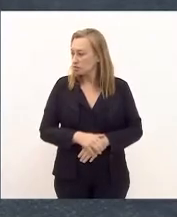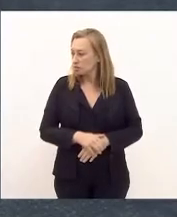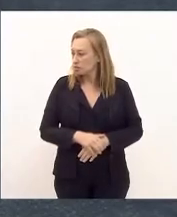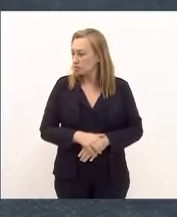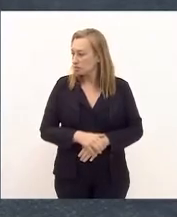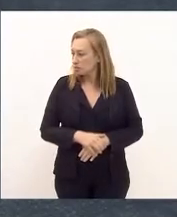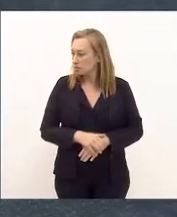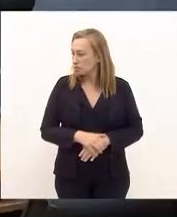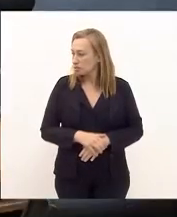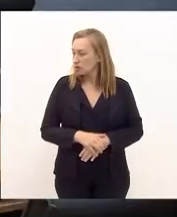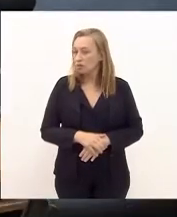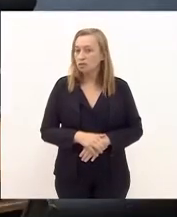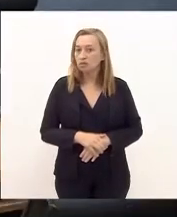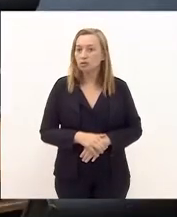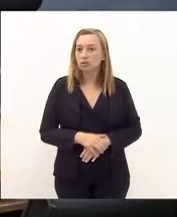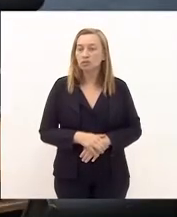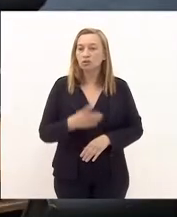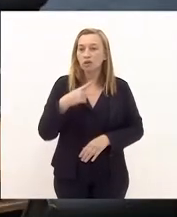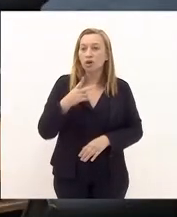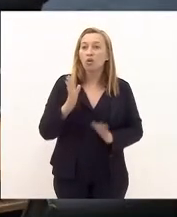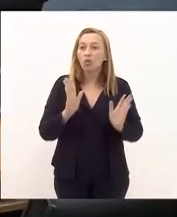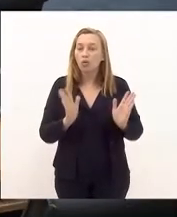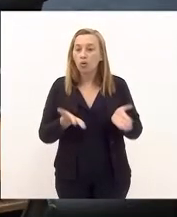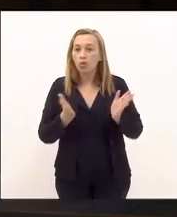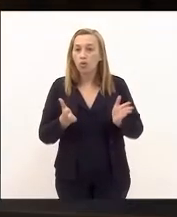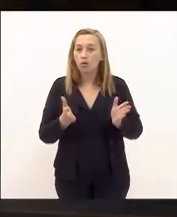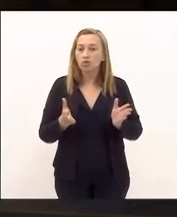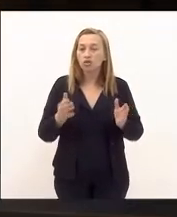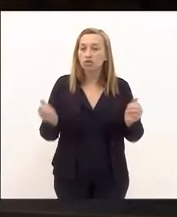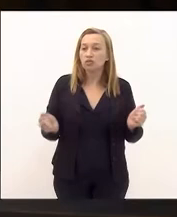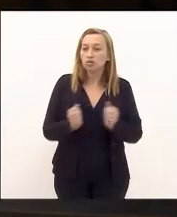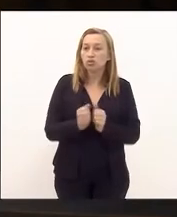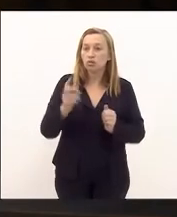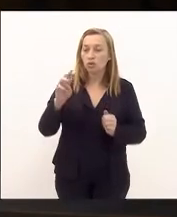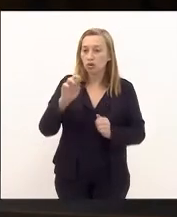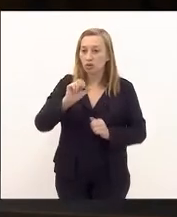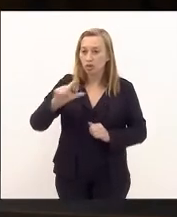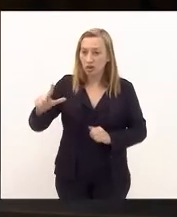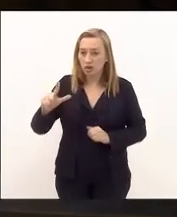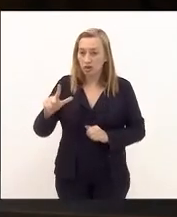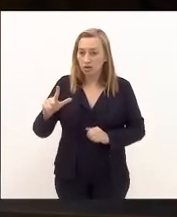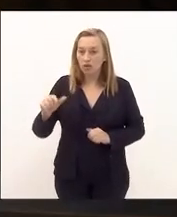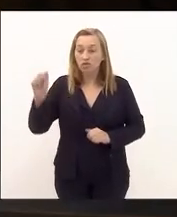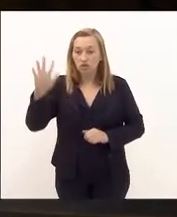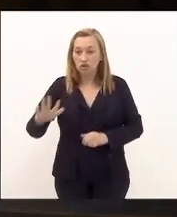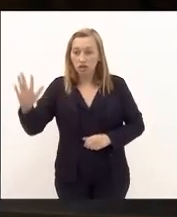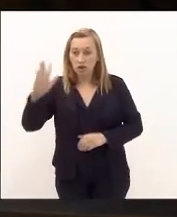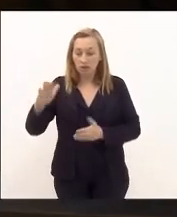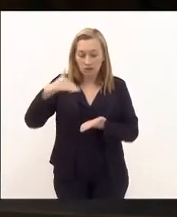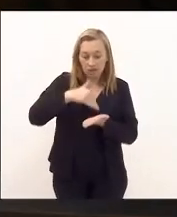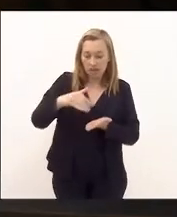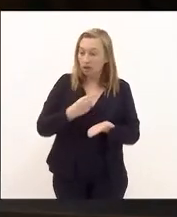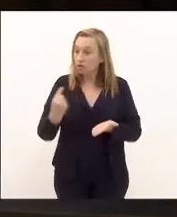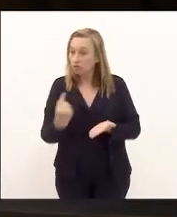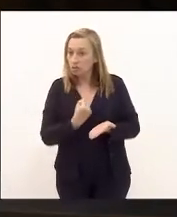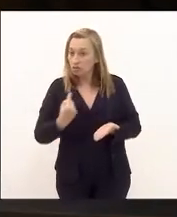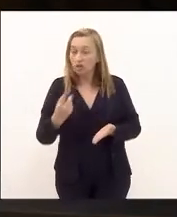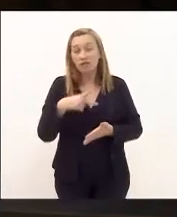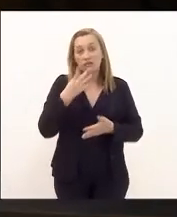quero, presidente, além disso, dizer, eu estive hoje com o coronel Luiz Henrique, que é o comandante-geral e o nosso secretário, e